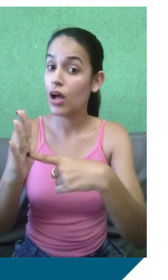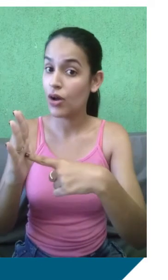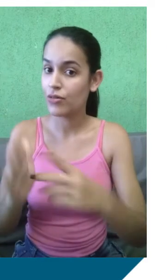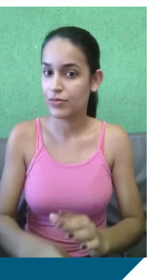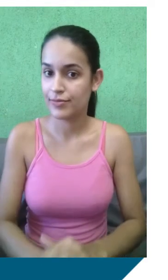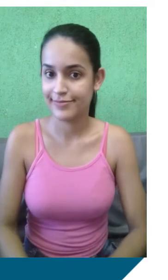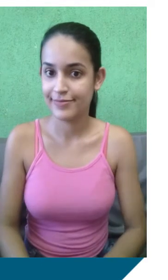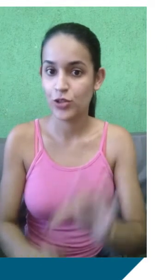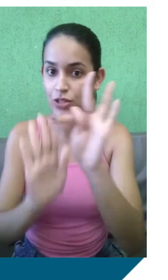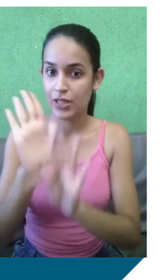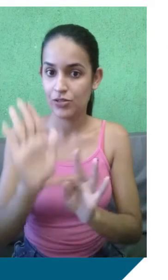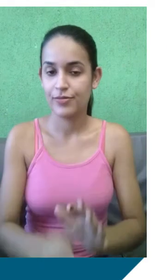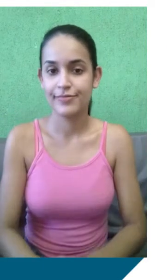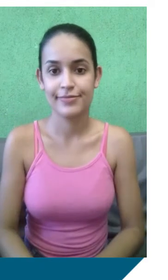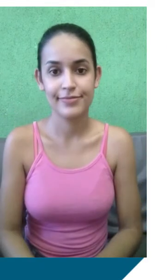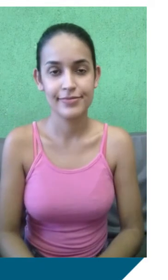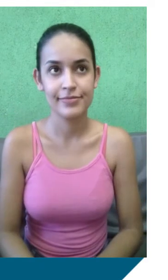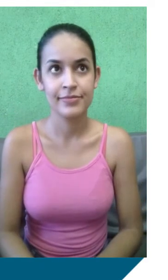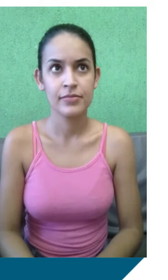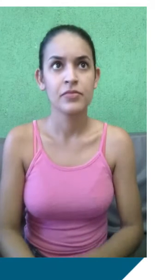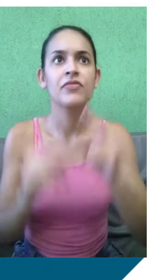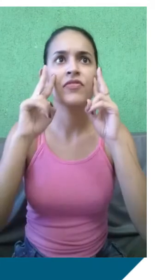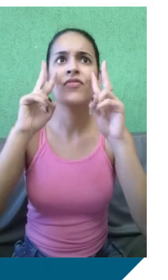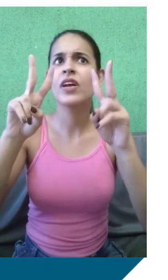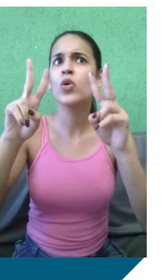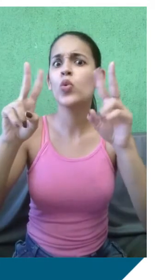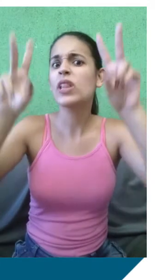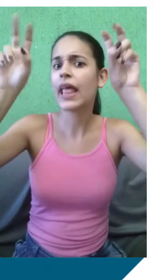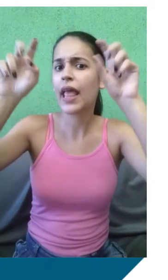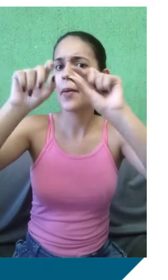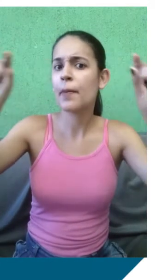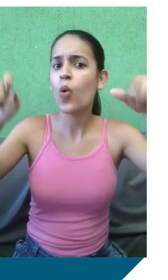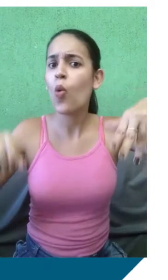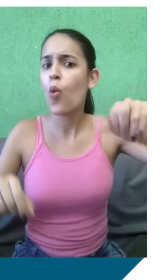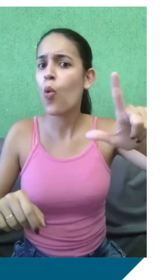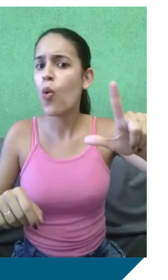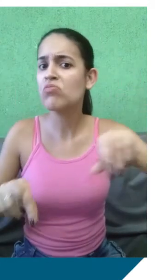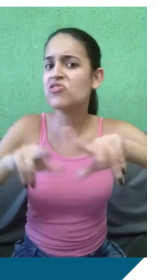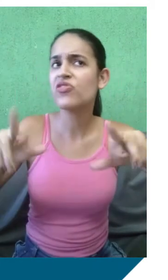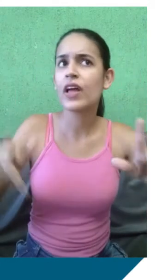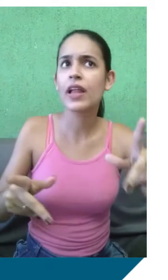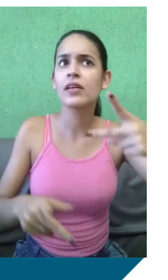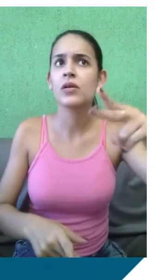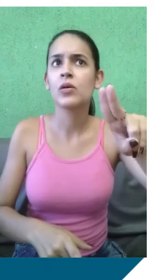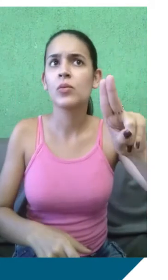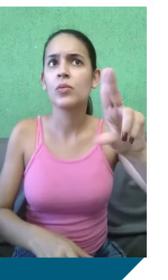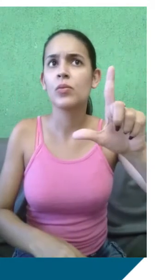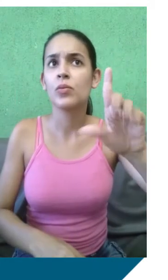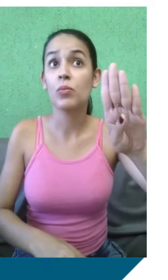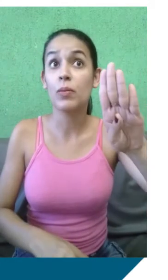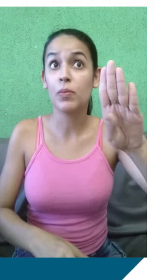seu objetivo ou finalidade. A julgar pelo título, qual a diferença entre publicidade e